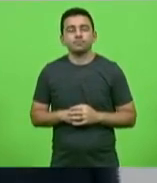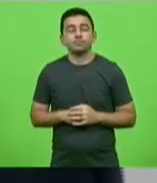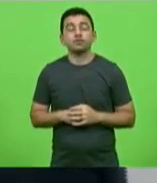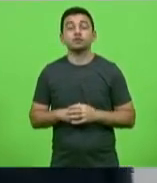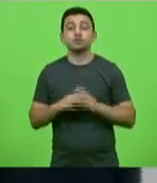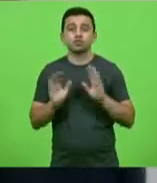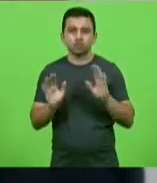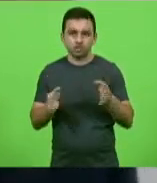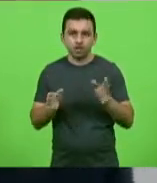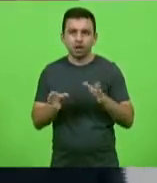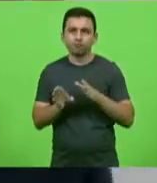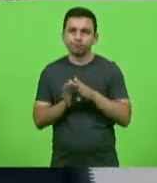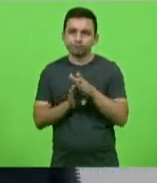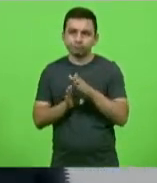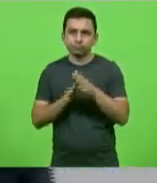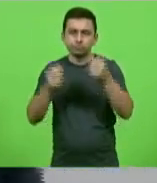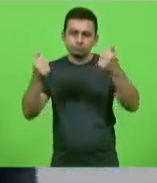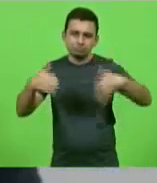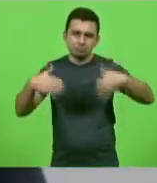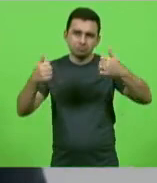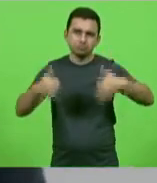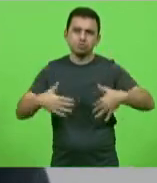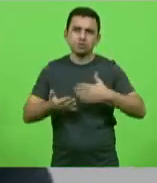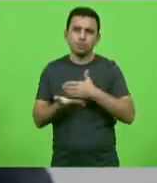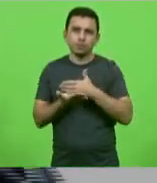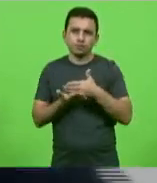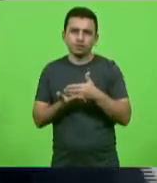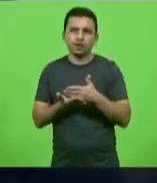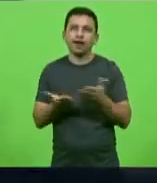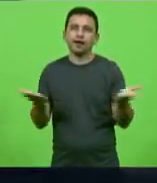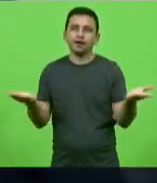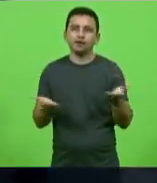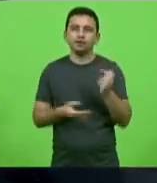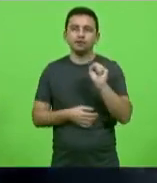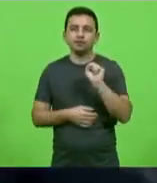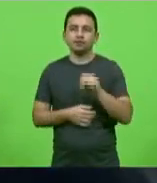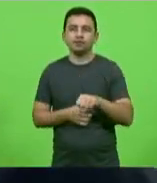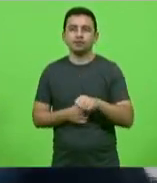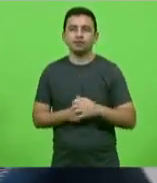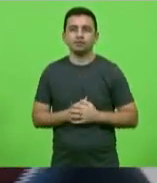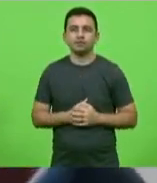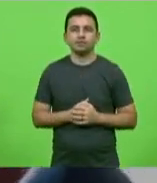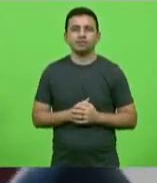essas advertências iniciais, senhor presidente, agora sim eu vou me lançar